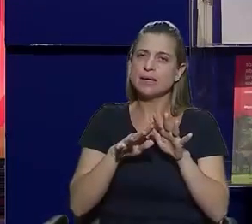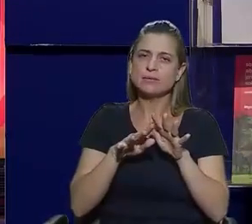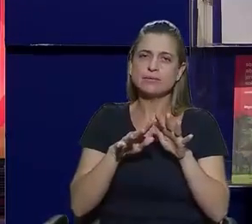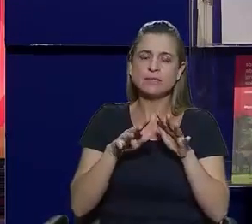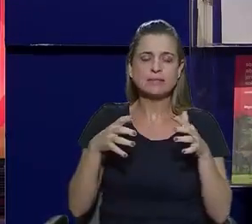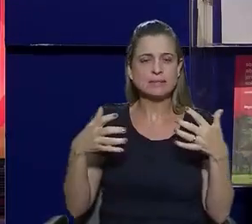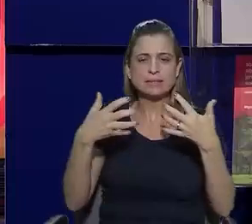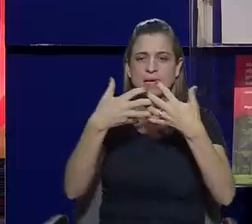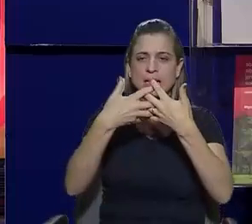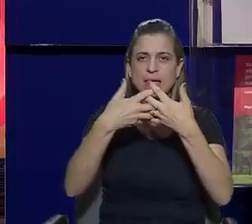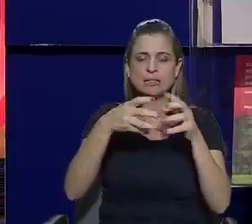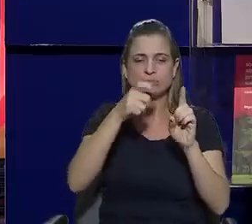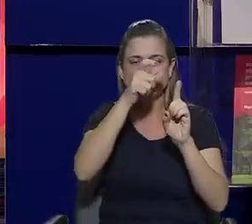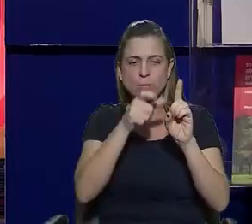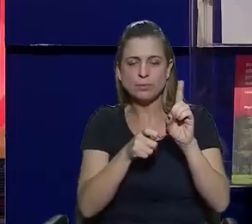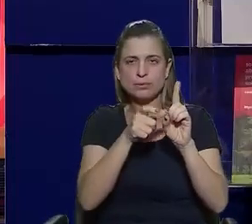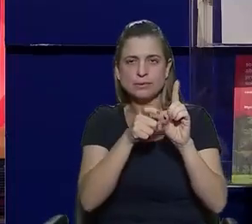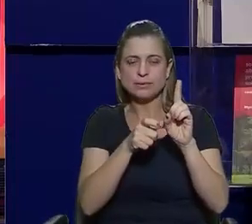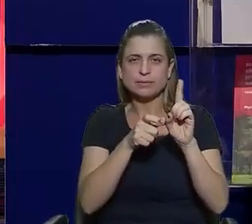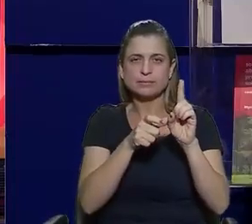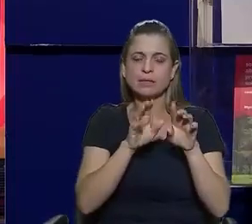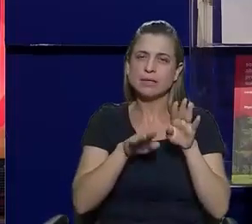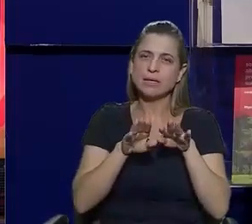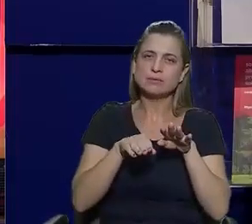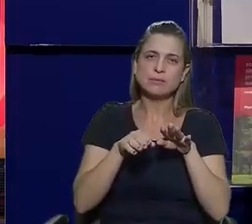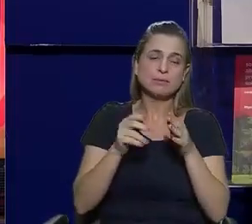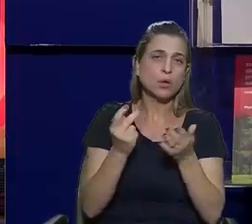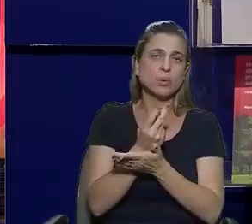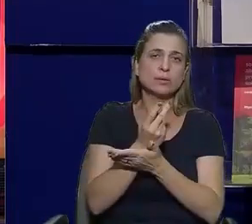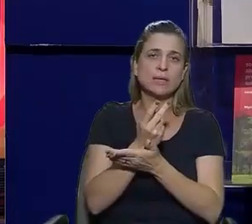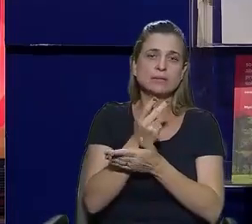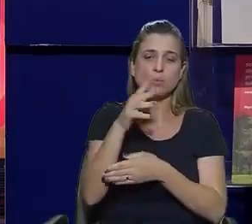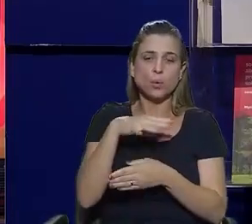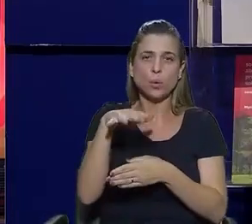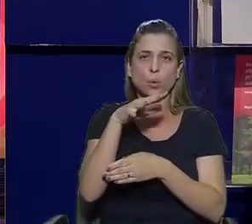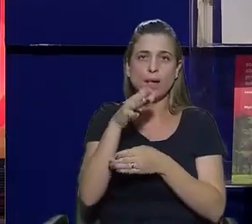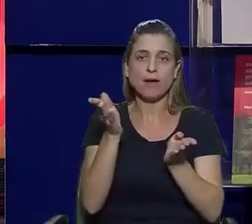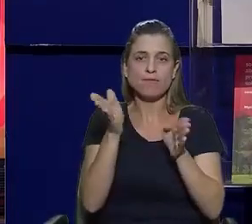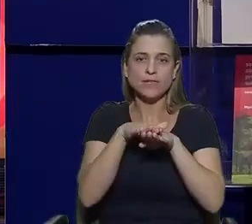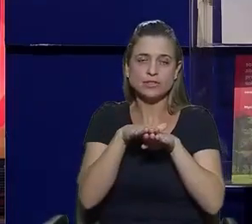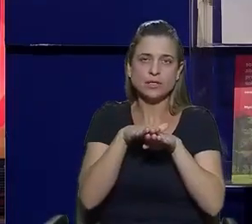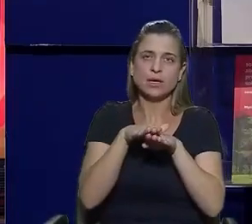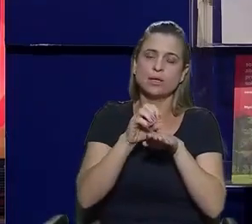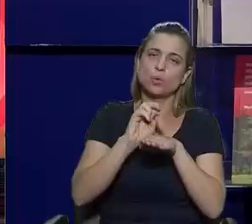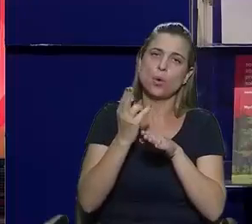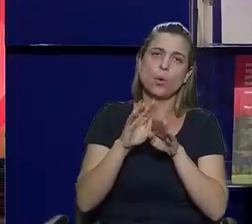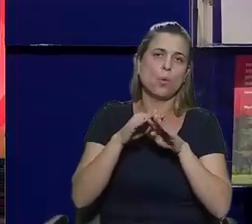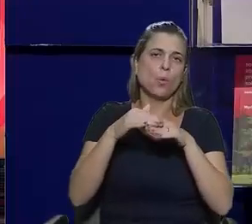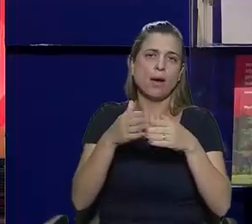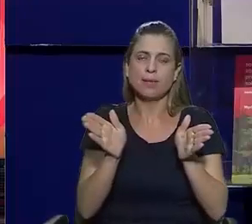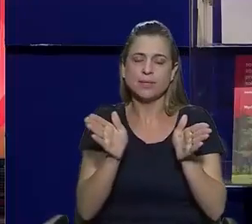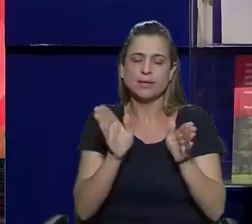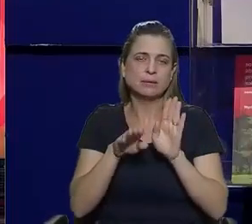o corpo, às vezes é uma situação, sempre, às vezes em lugares fechados, ou mesmo que sejam em lugares abertos, o foco é